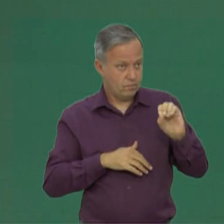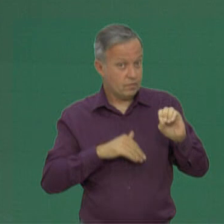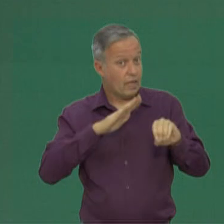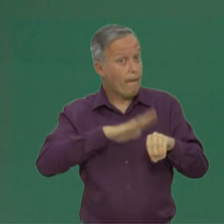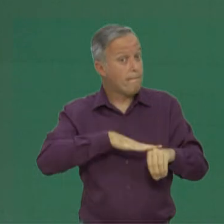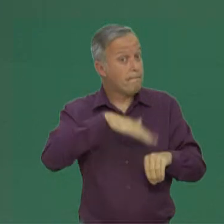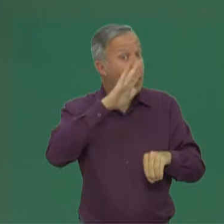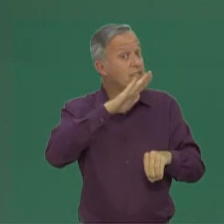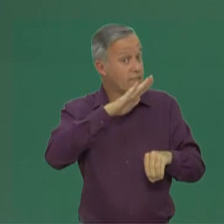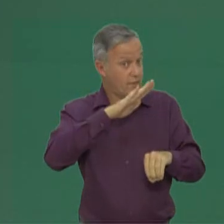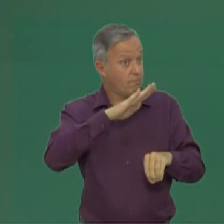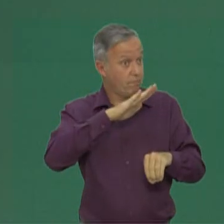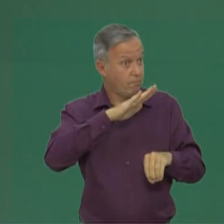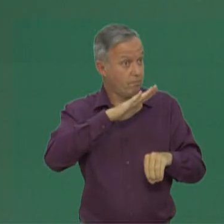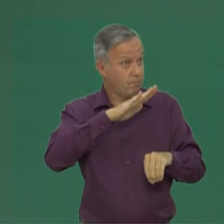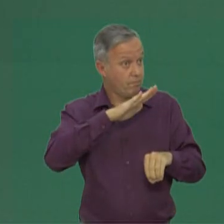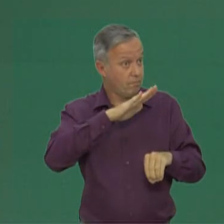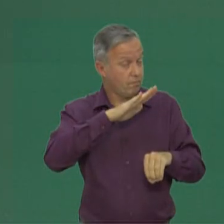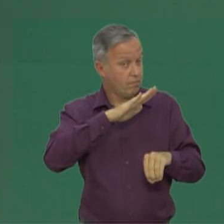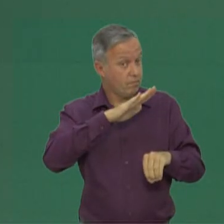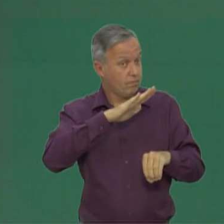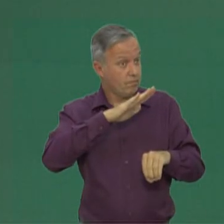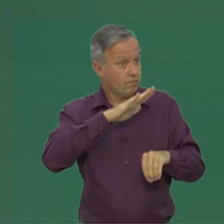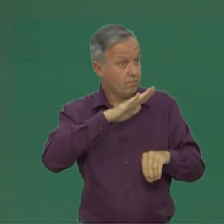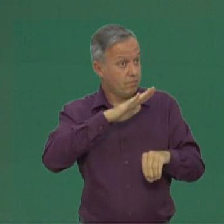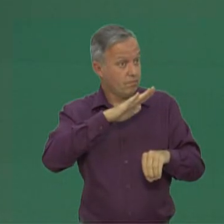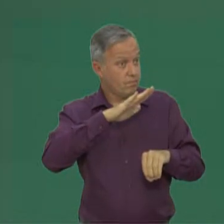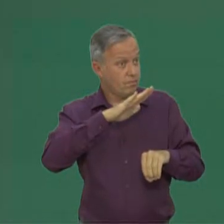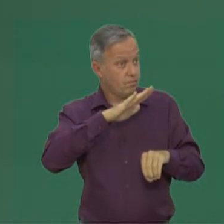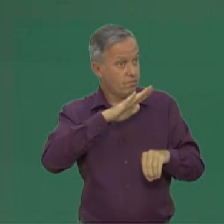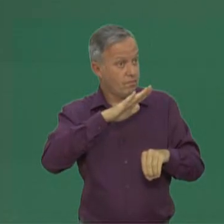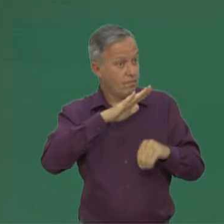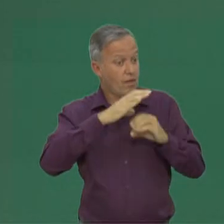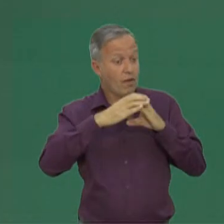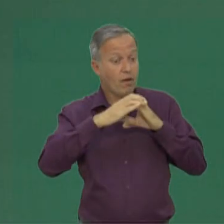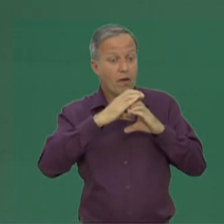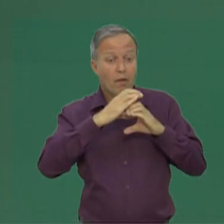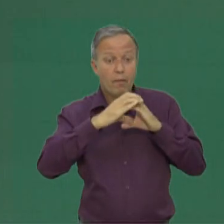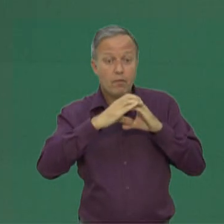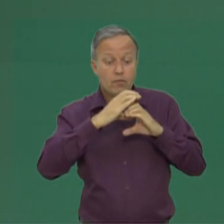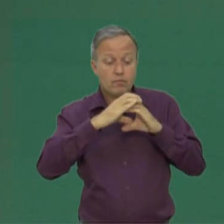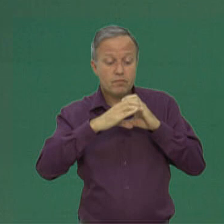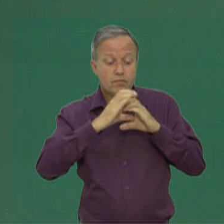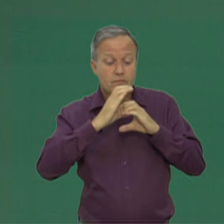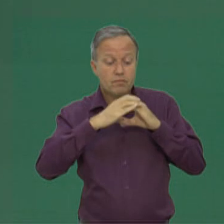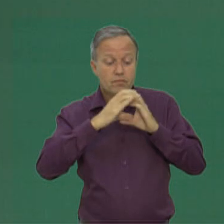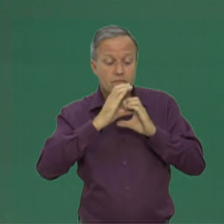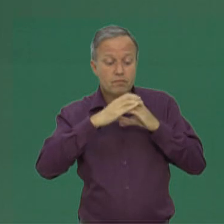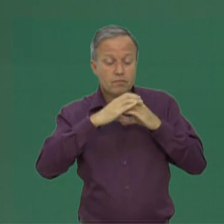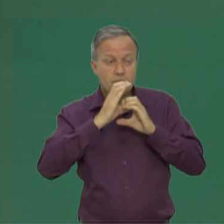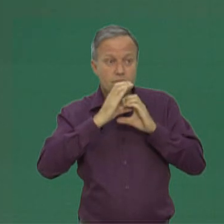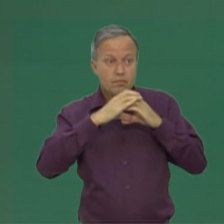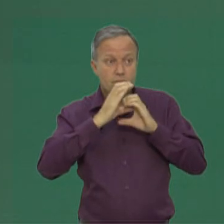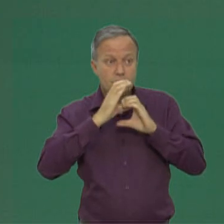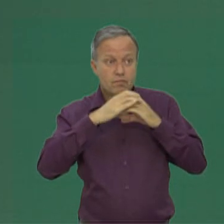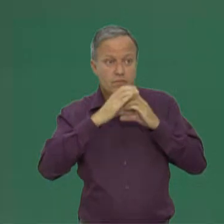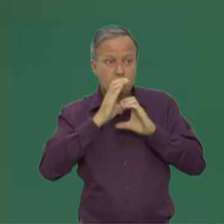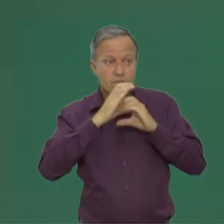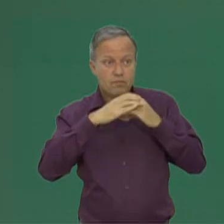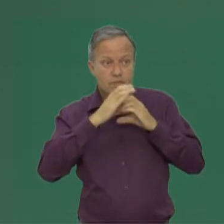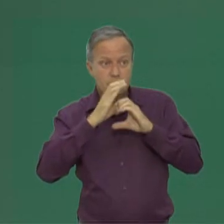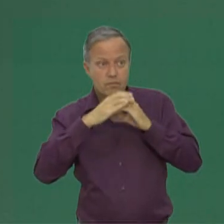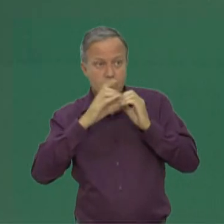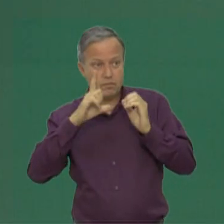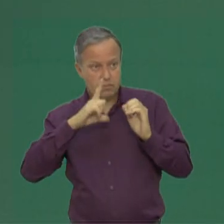mas, no sentido de porém, adversidade. Pero el viejo es